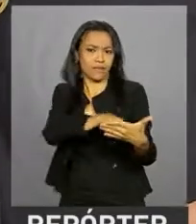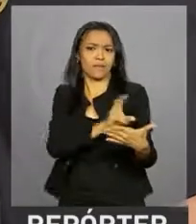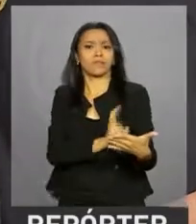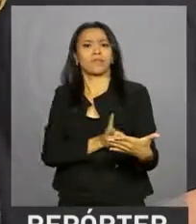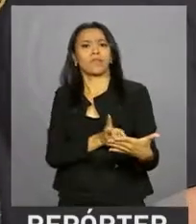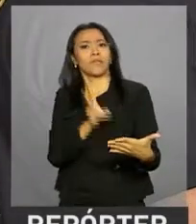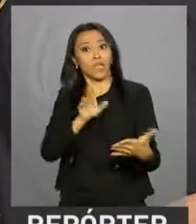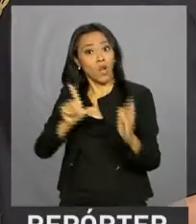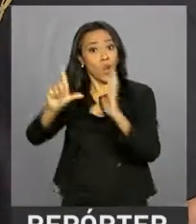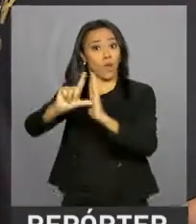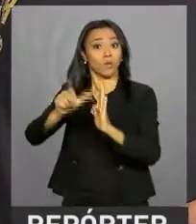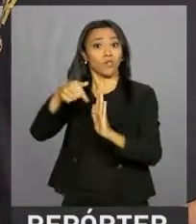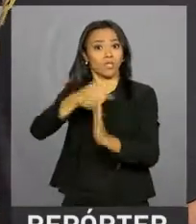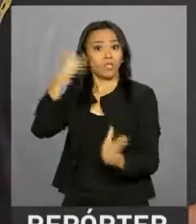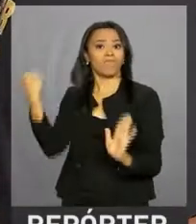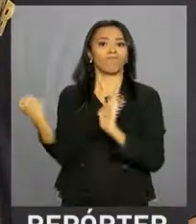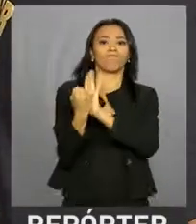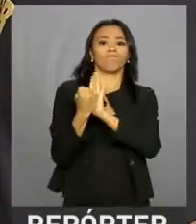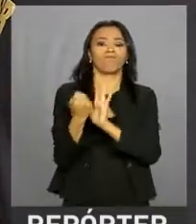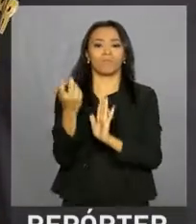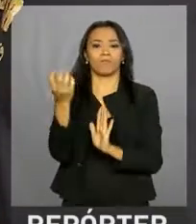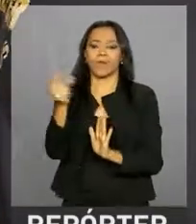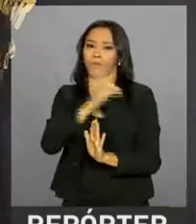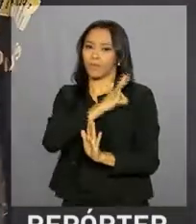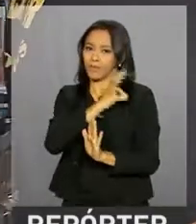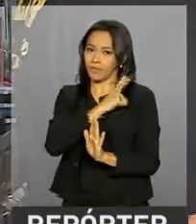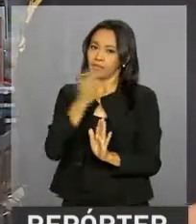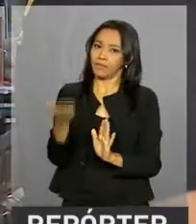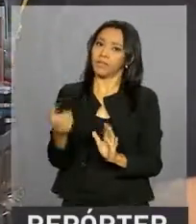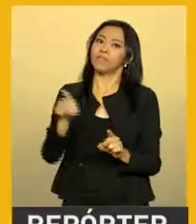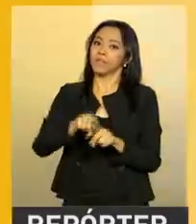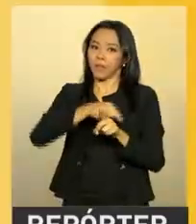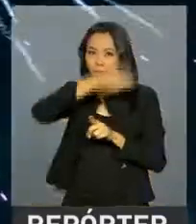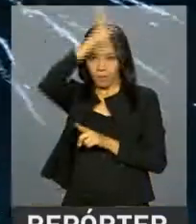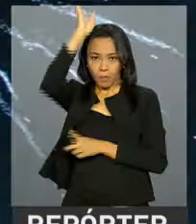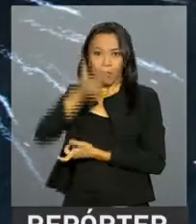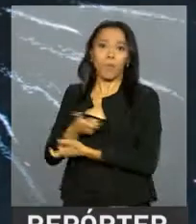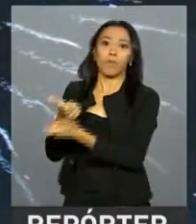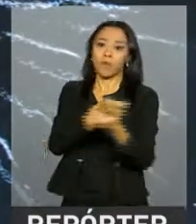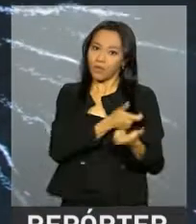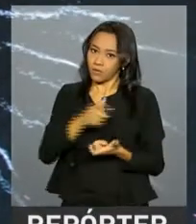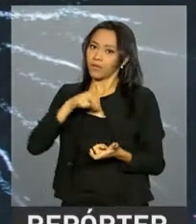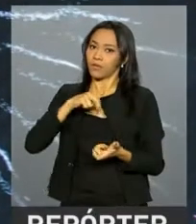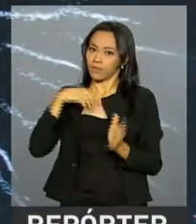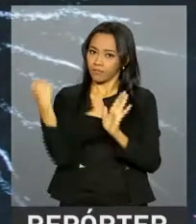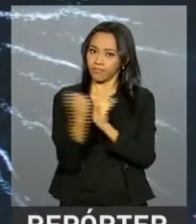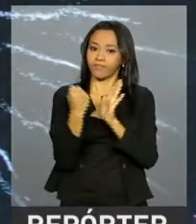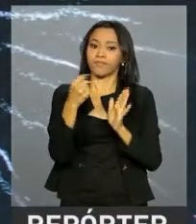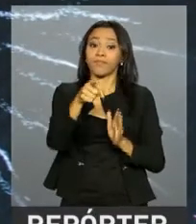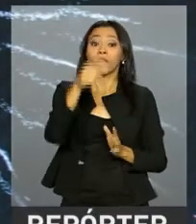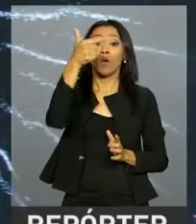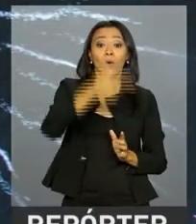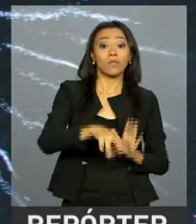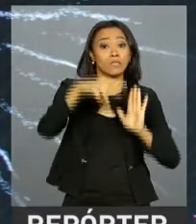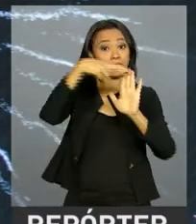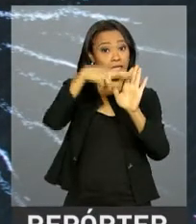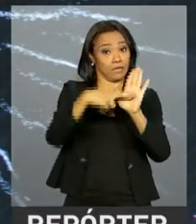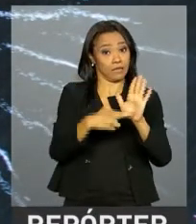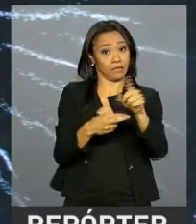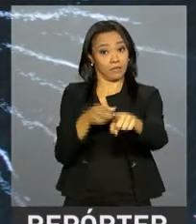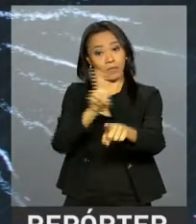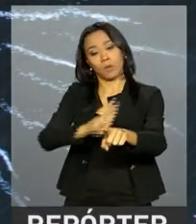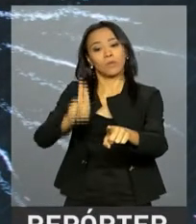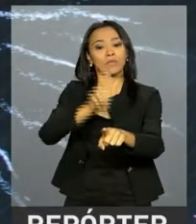comprar em lojas certificadas pela polícia civil e pelo corpo de bombeiros outras orientações para o uso de fogos de artifícios são